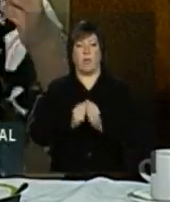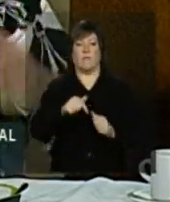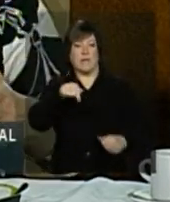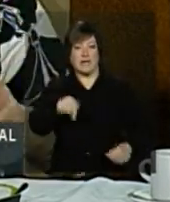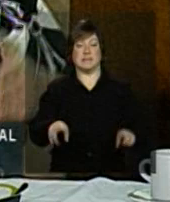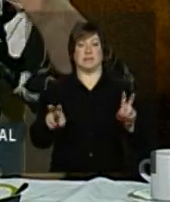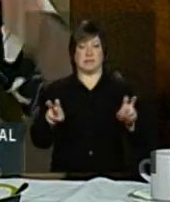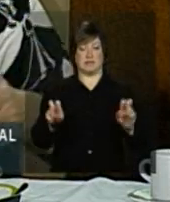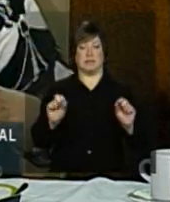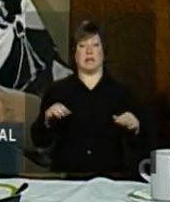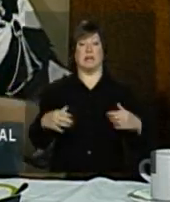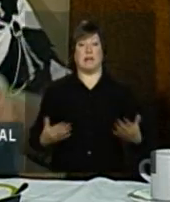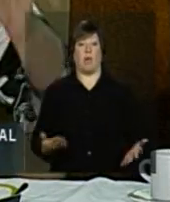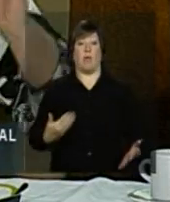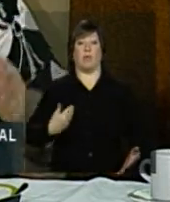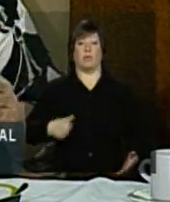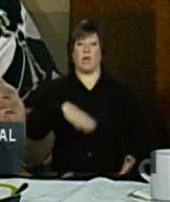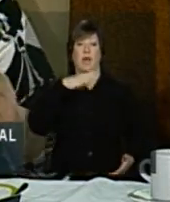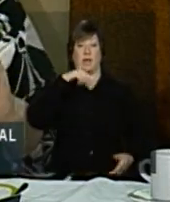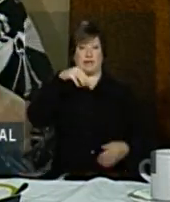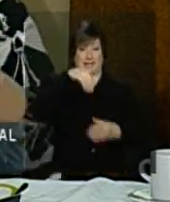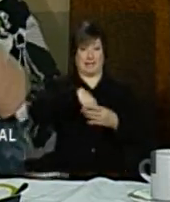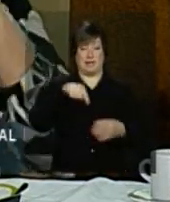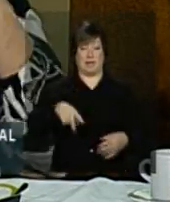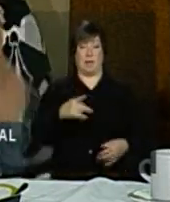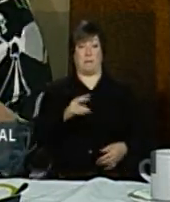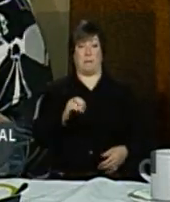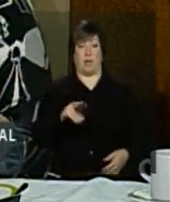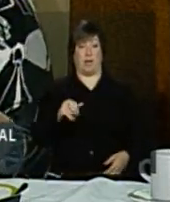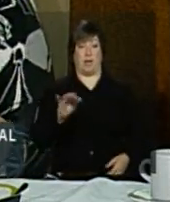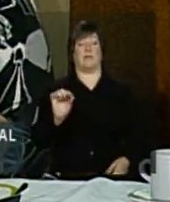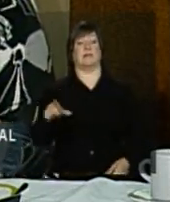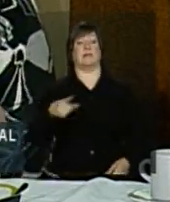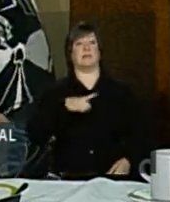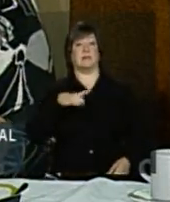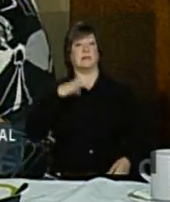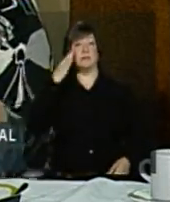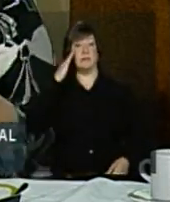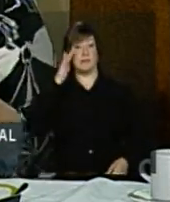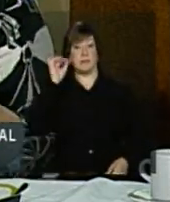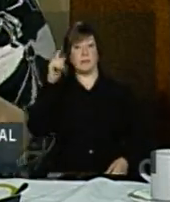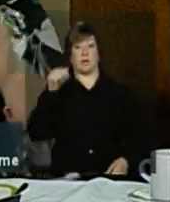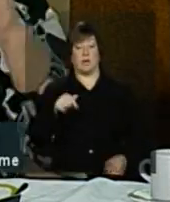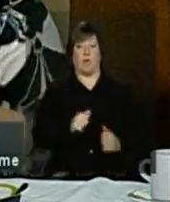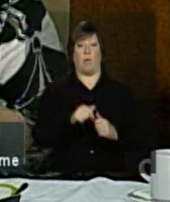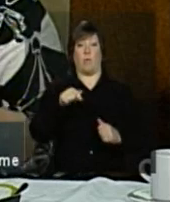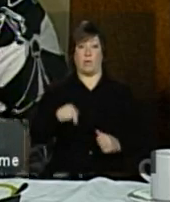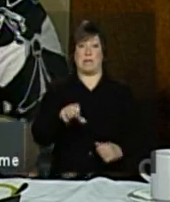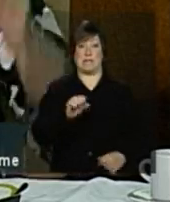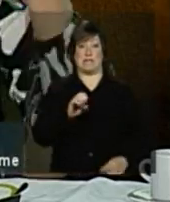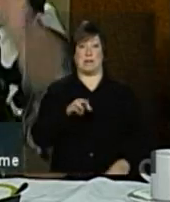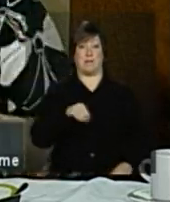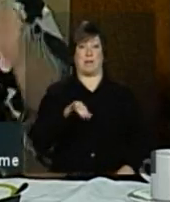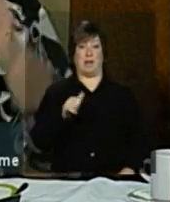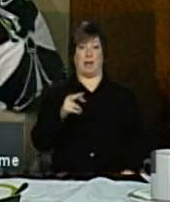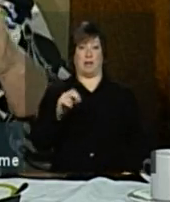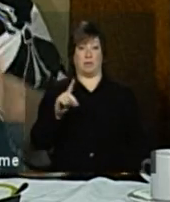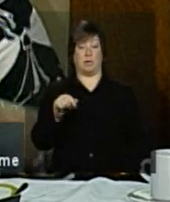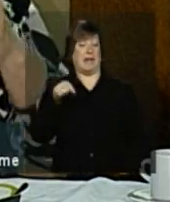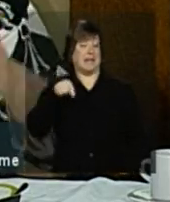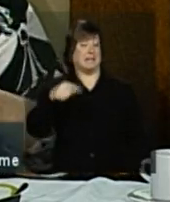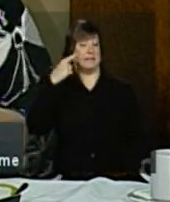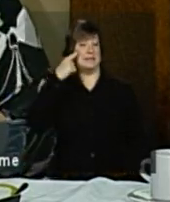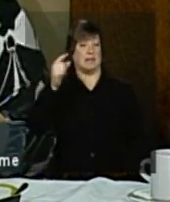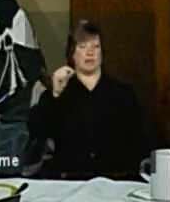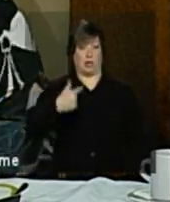portanto Nós criamos dentro de um Pronaf um Pronaf que tem um olhar paraa convivência com semiárido portanto essa ideia de que nós temos